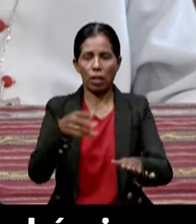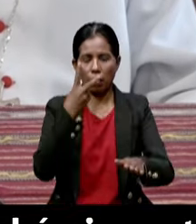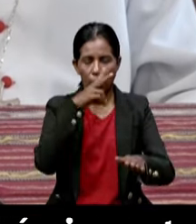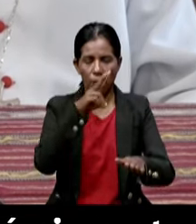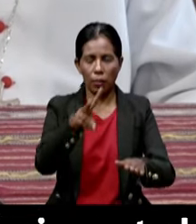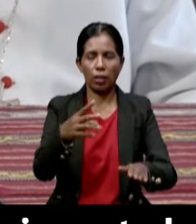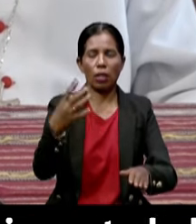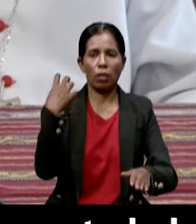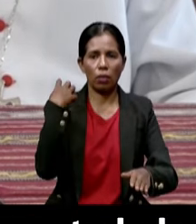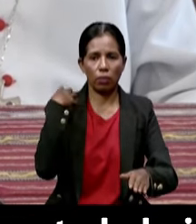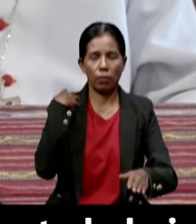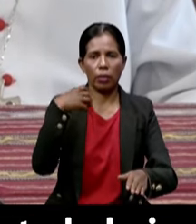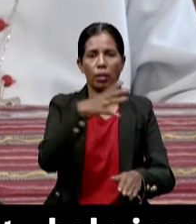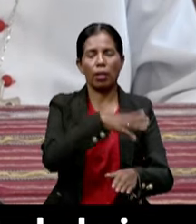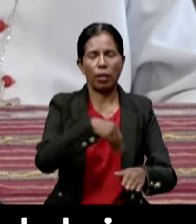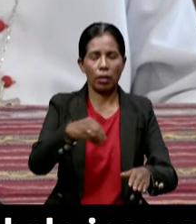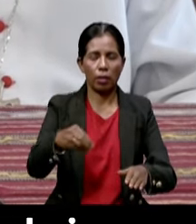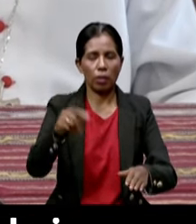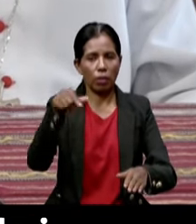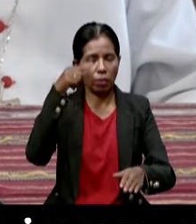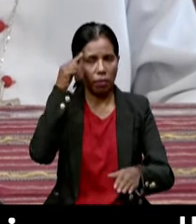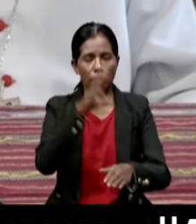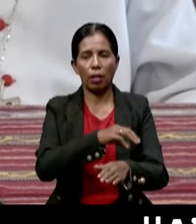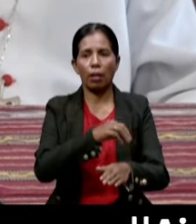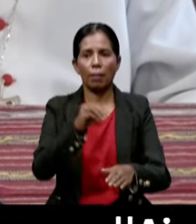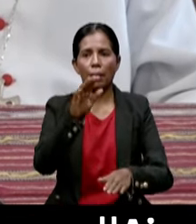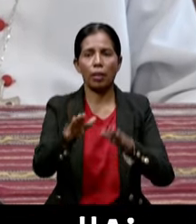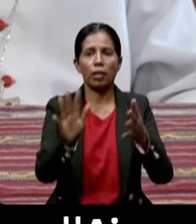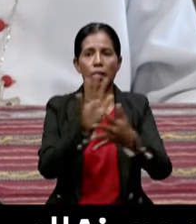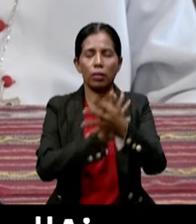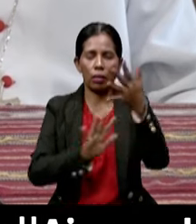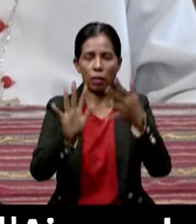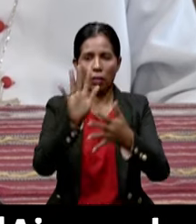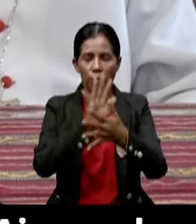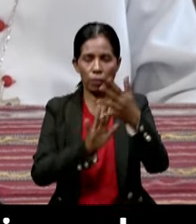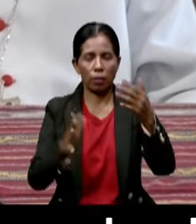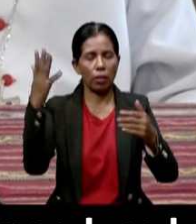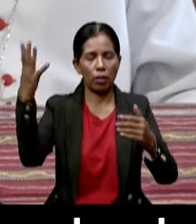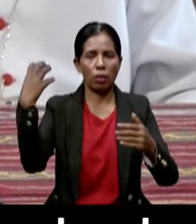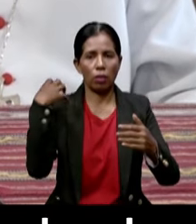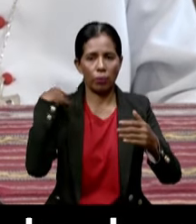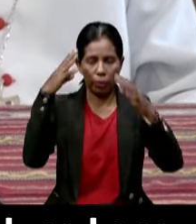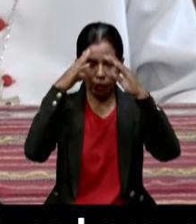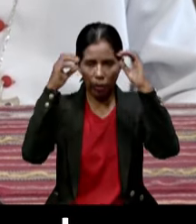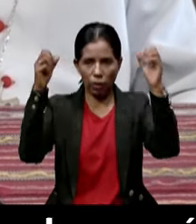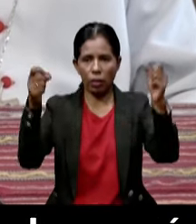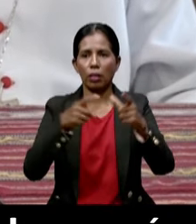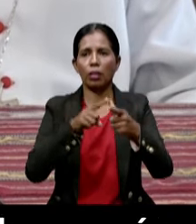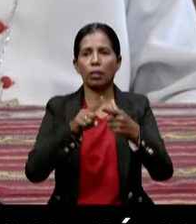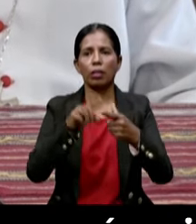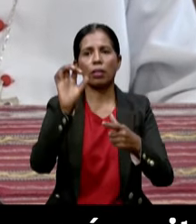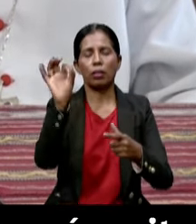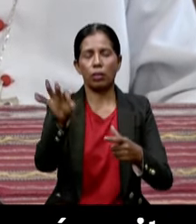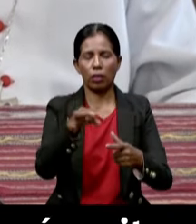Palácio. Às 6 da tarde será a cerimônia de boas-vindas no Palácio Presidencial.